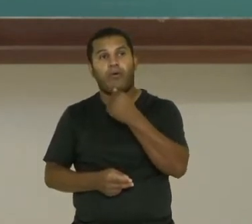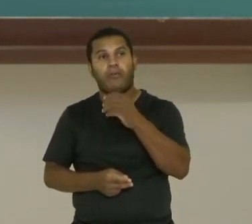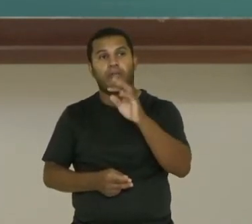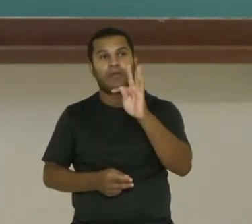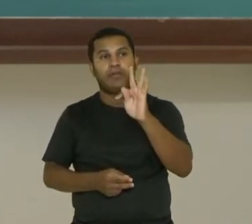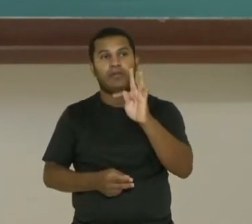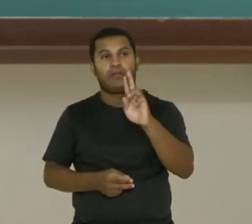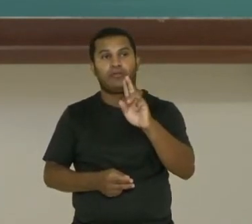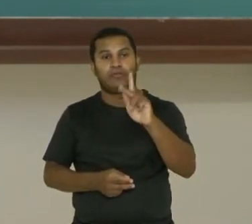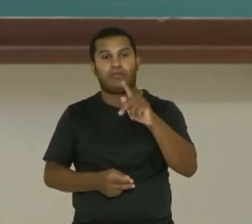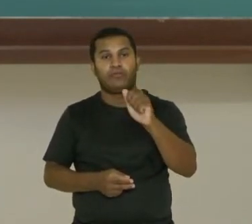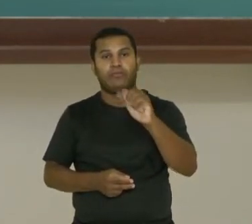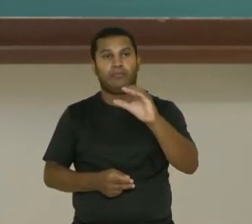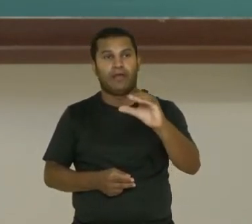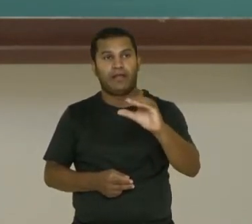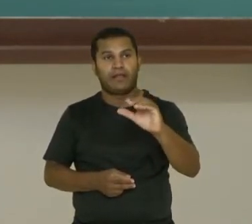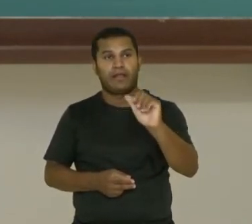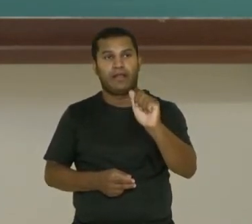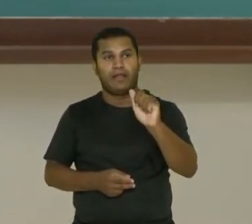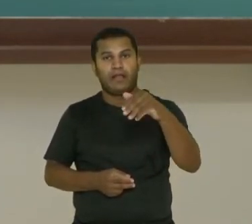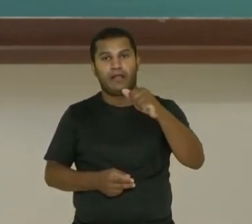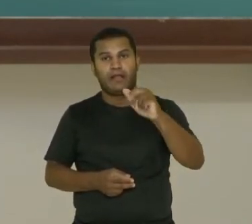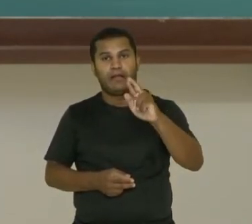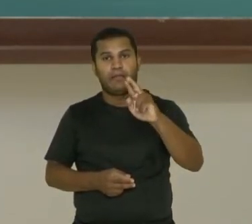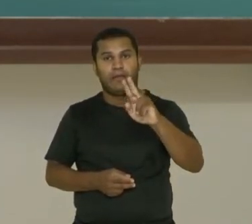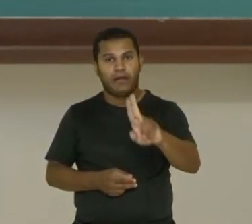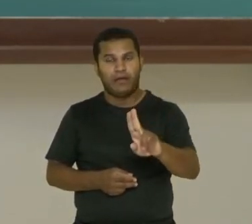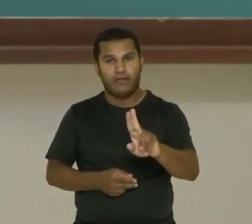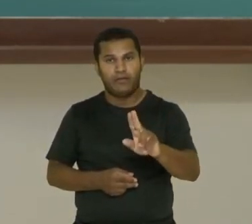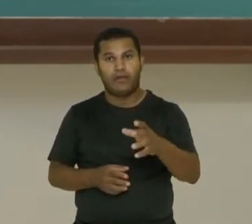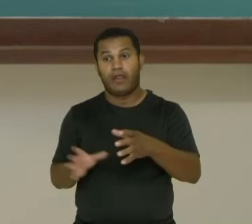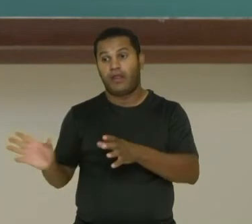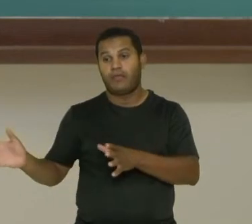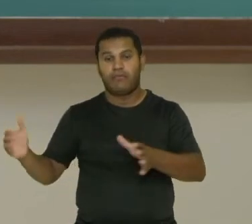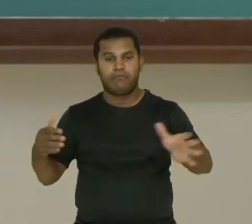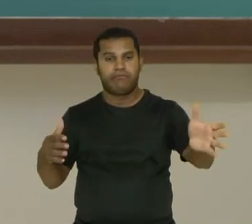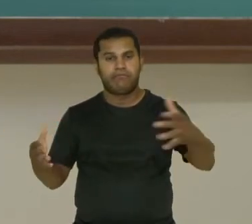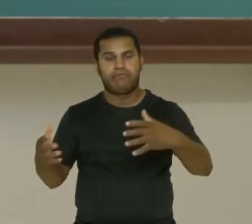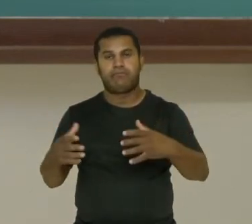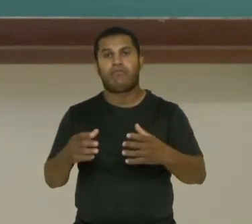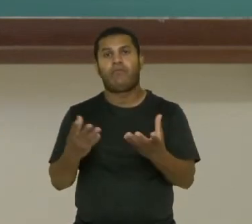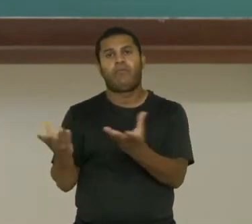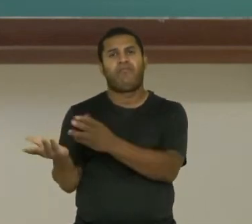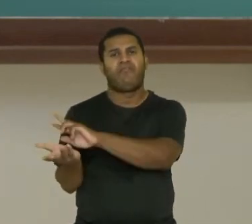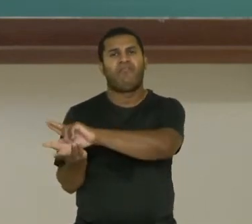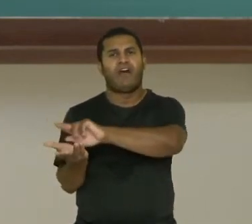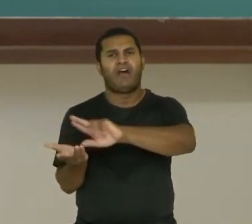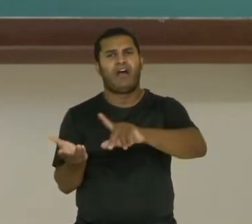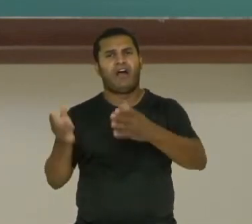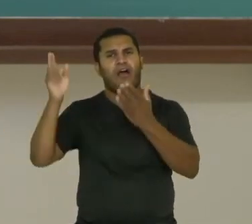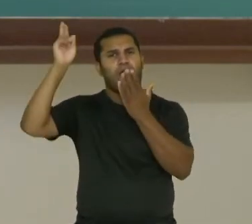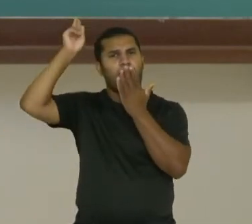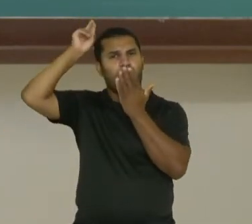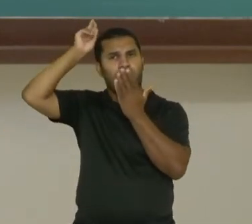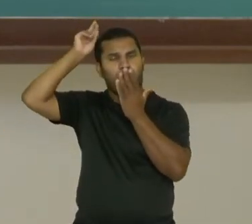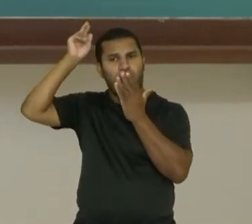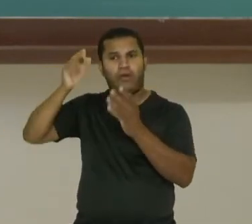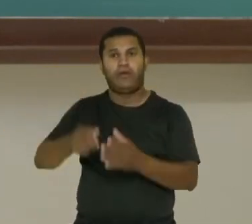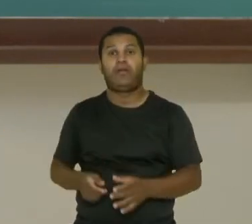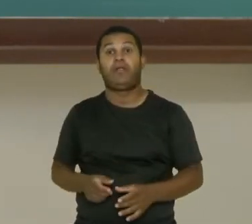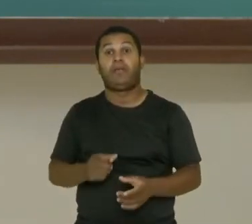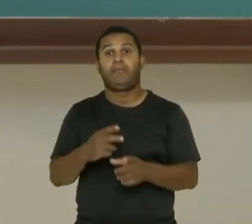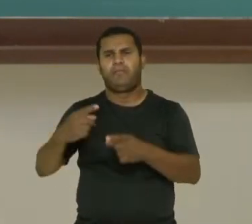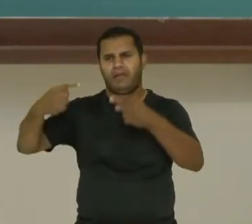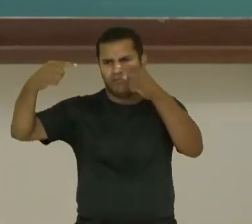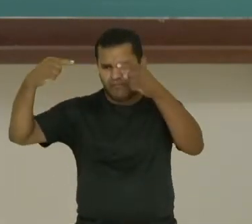acaba reunindo os indígenas, né, os incas, e forma um exército e tenta resistir a essa